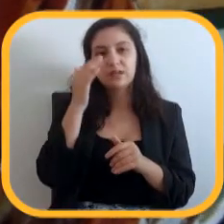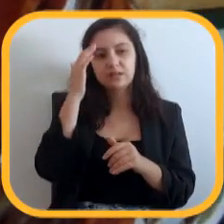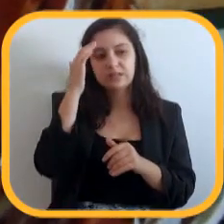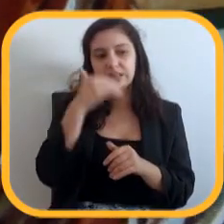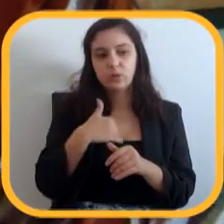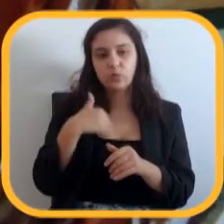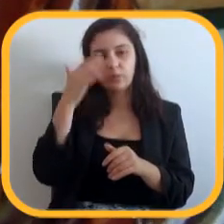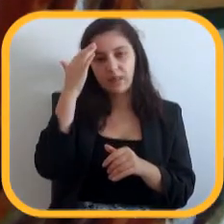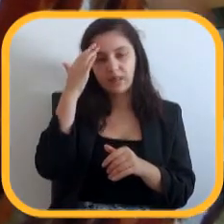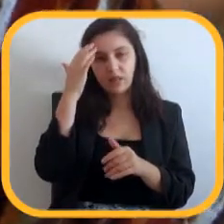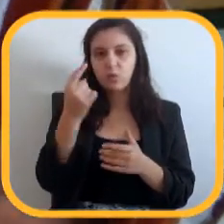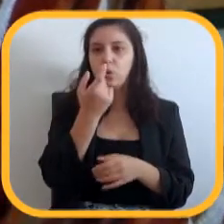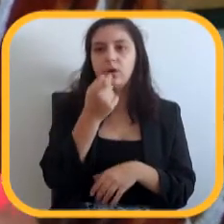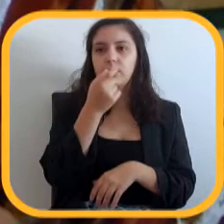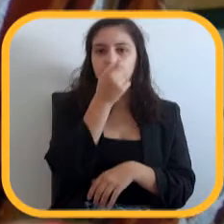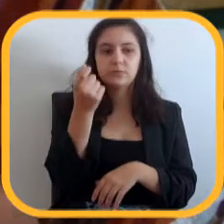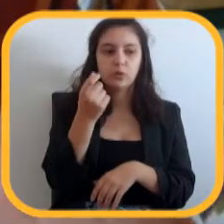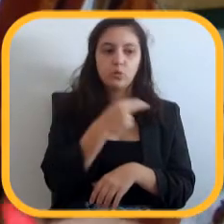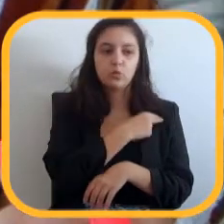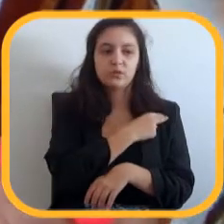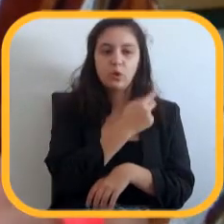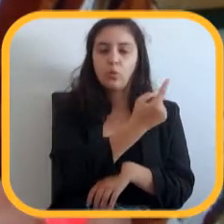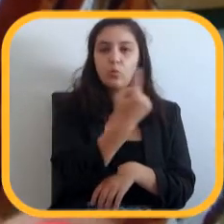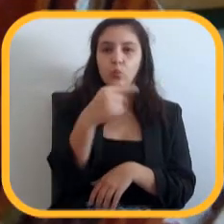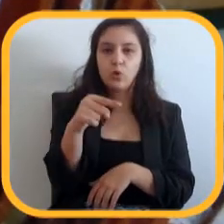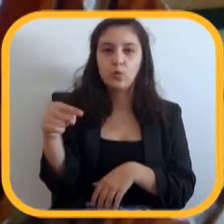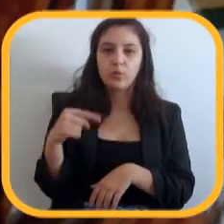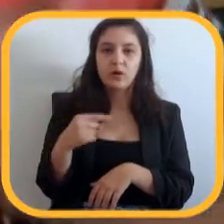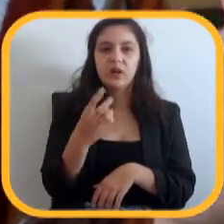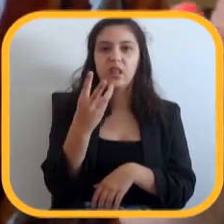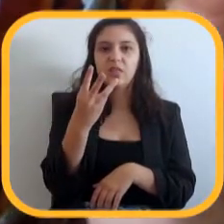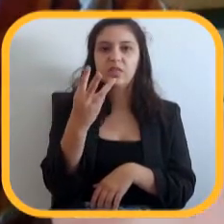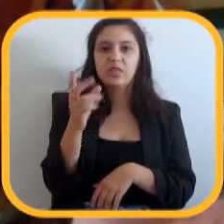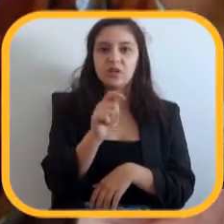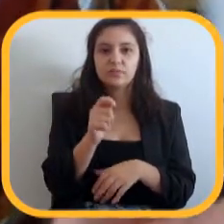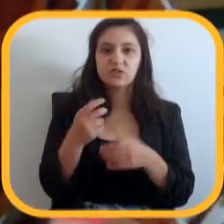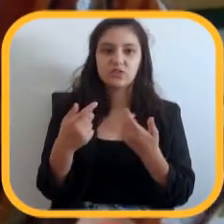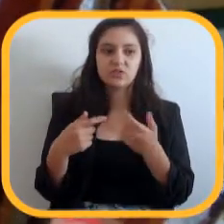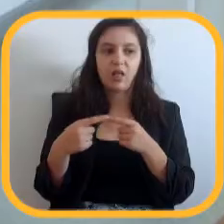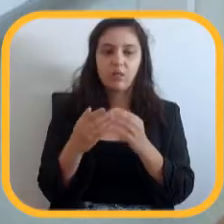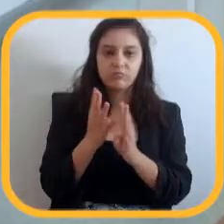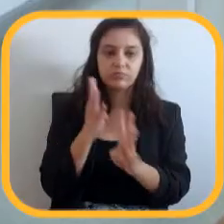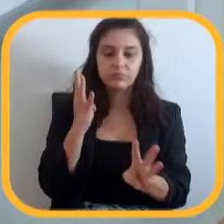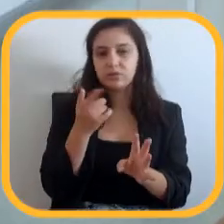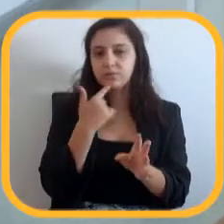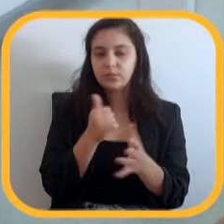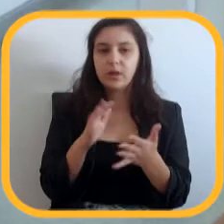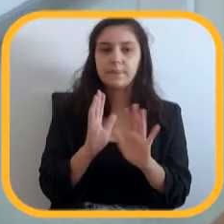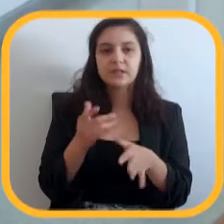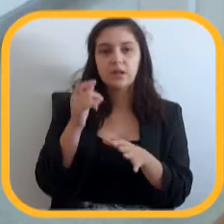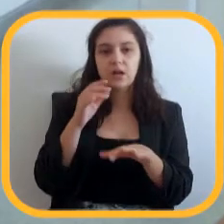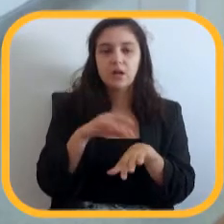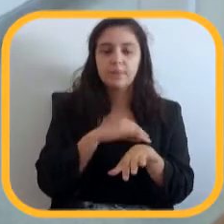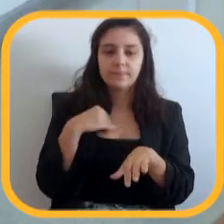atenção à saúde mental e não ter só, por exemplo, um psicólogo por universidade ou por polo universitário, porque depois há 3 meses de fila de espera ou uma coisa assim. Definitivamente deve haver mais